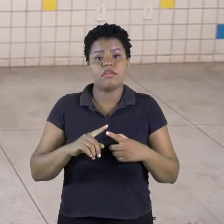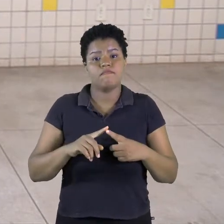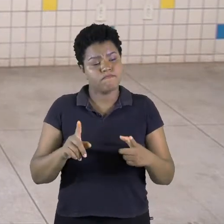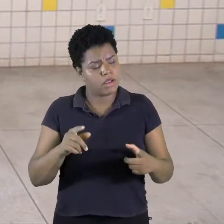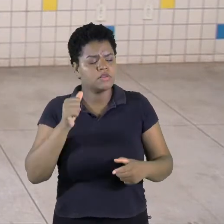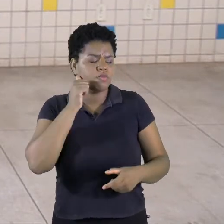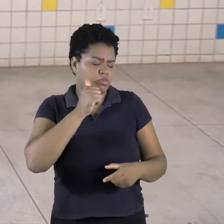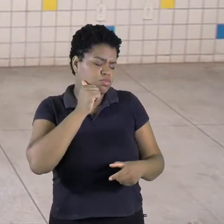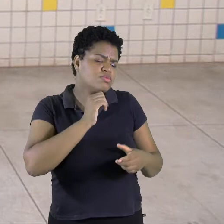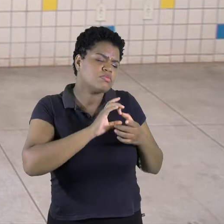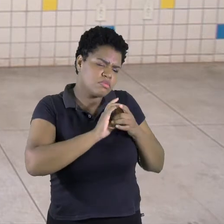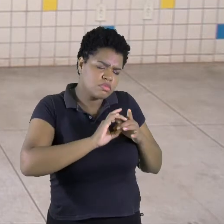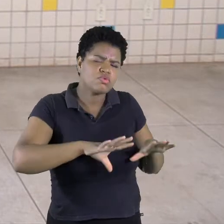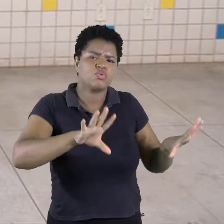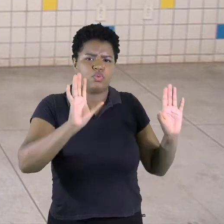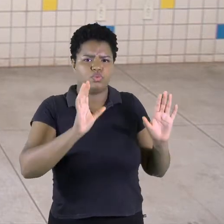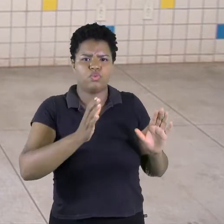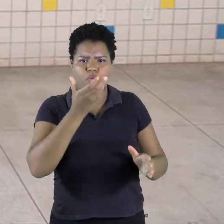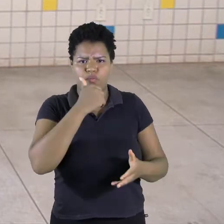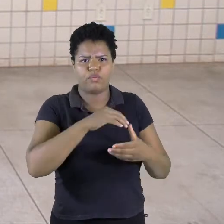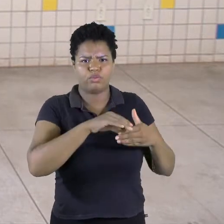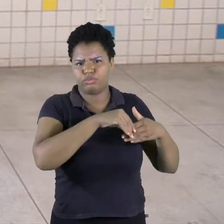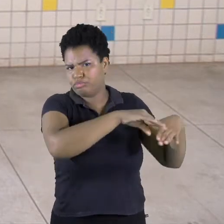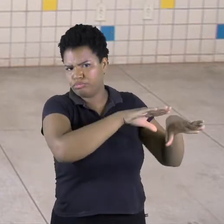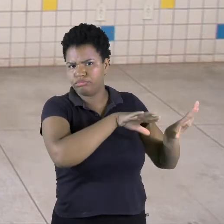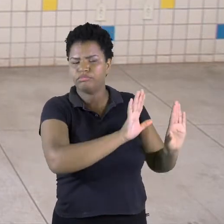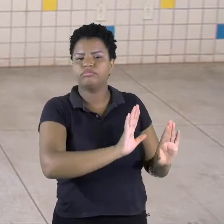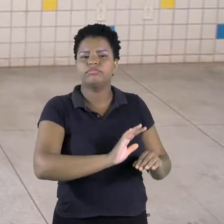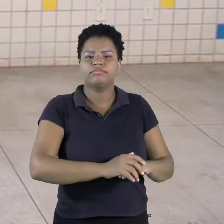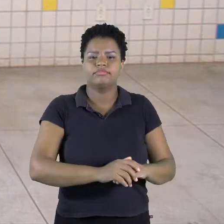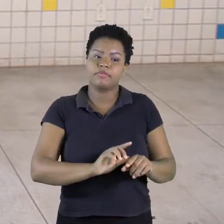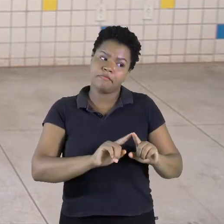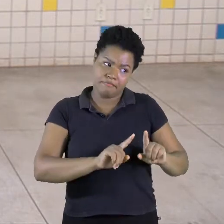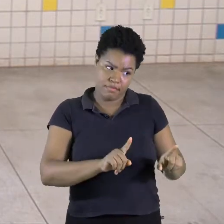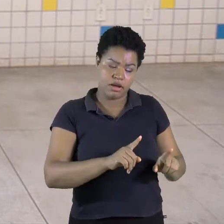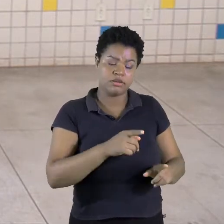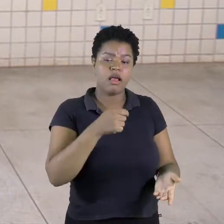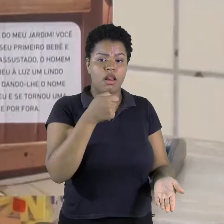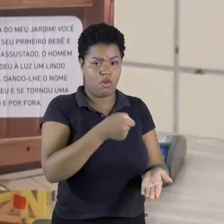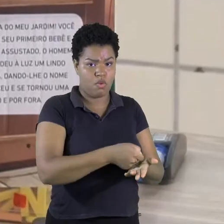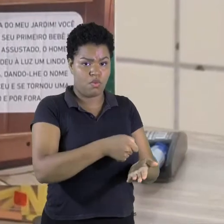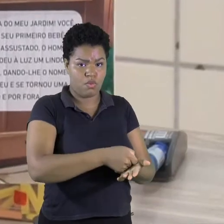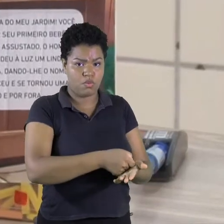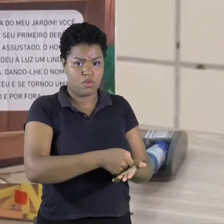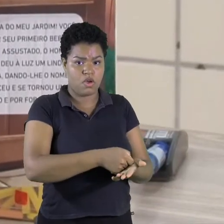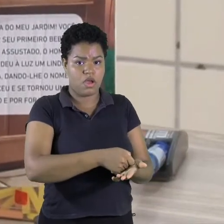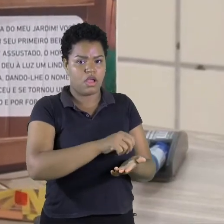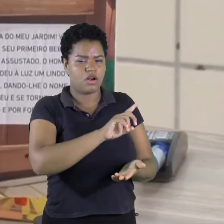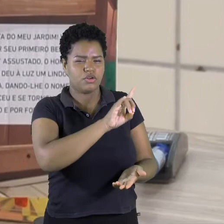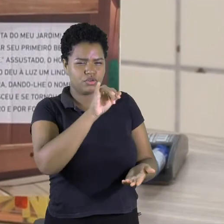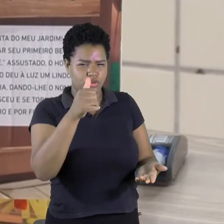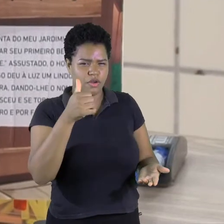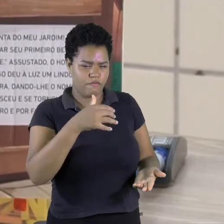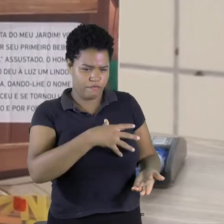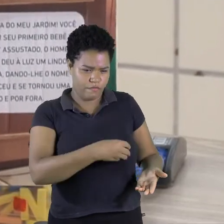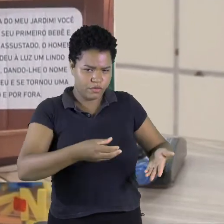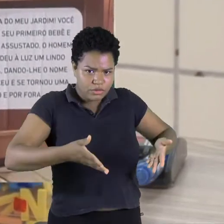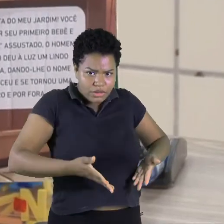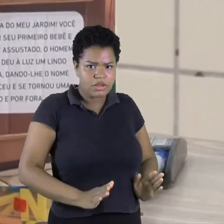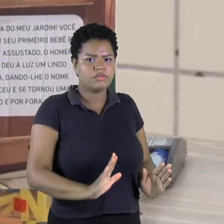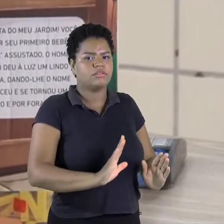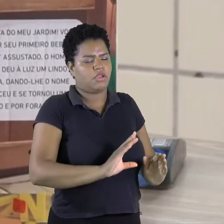fruto, mas com a levada do fruto, ela exigiu que quando eles tivessem o primeiro filho, eles teriam